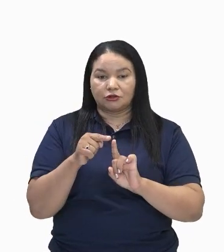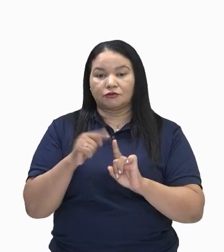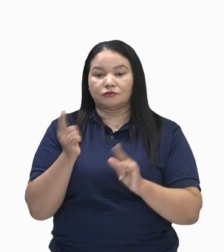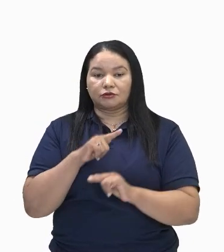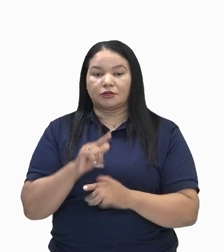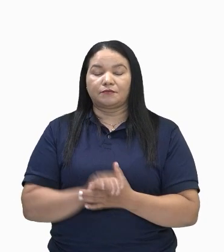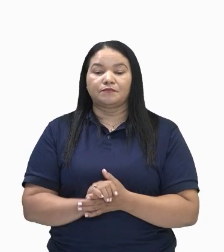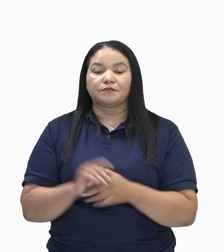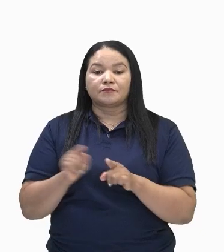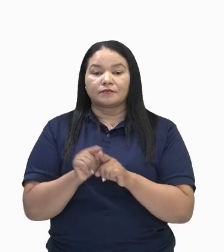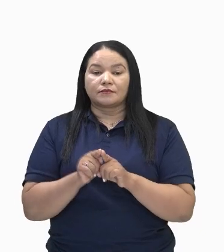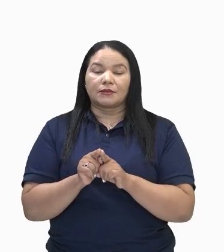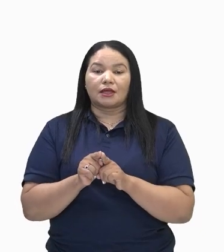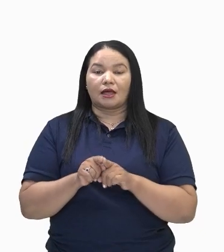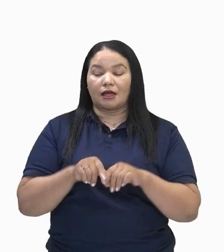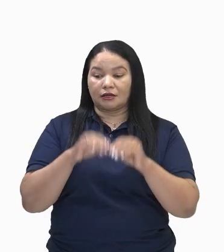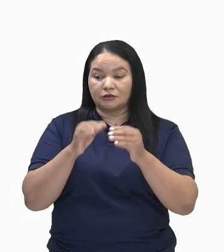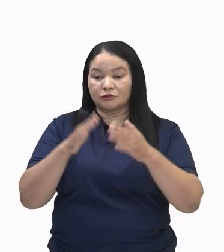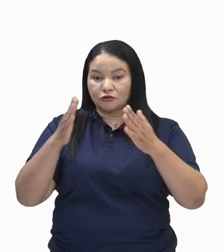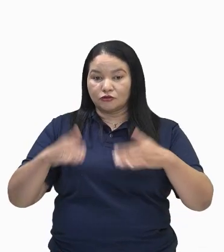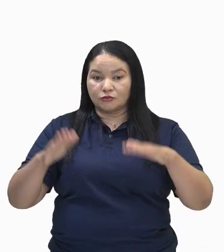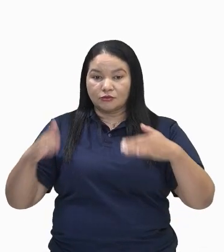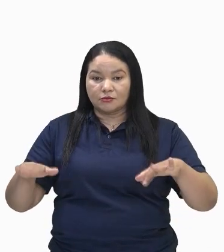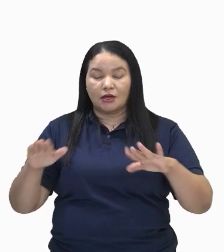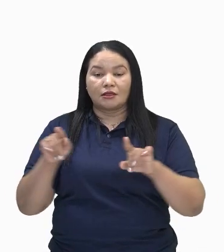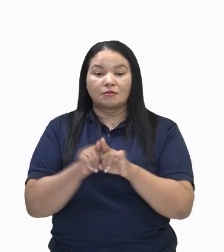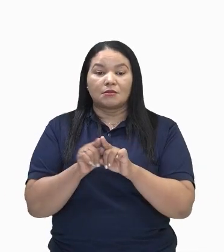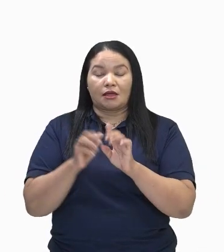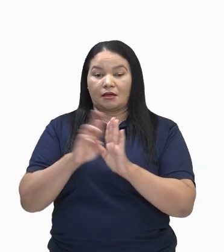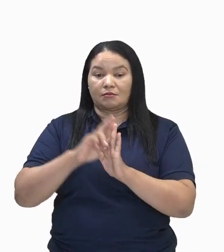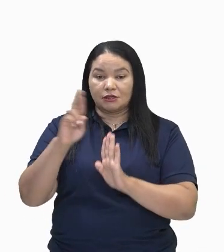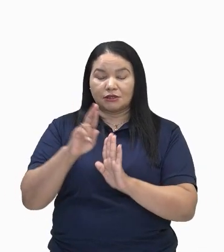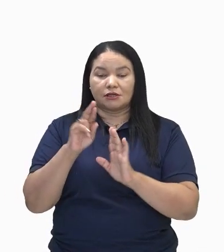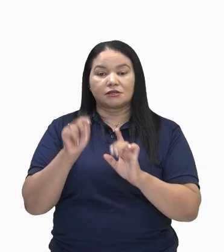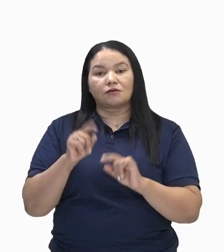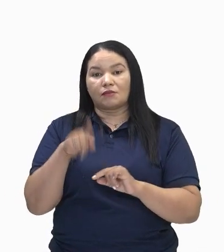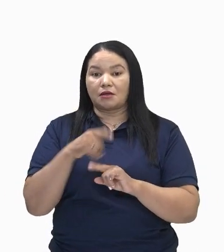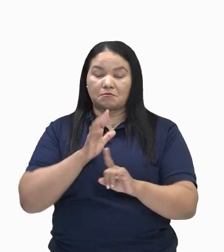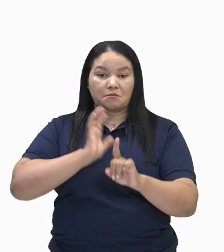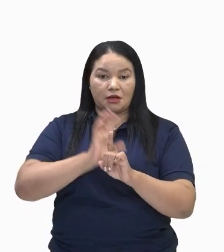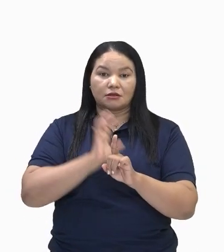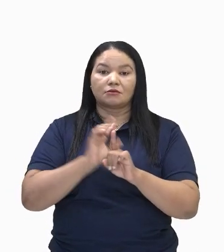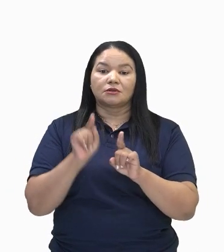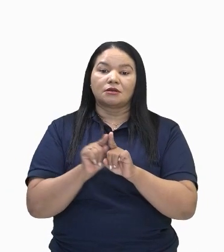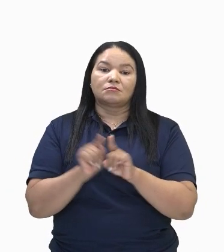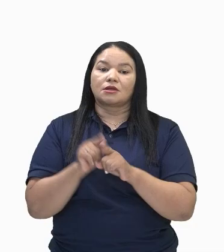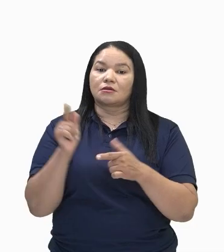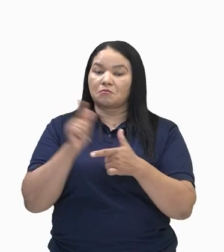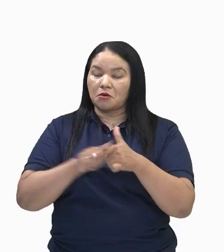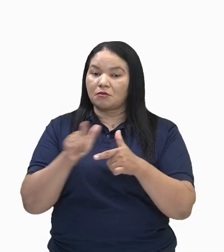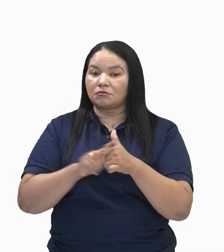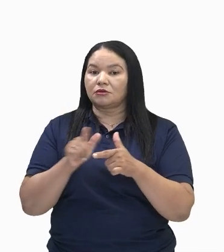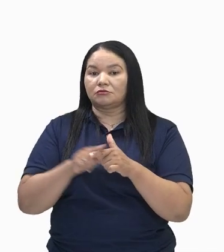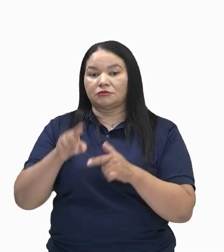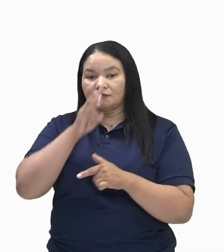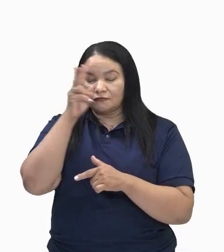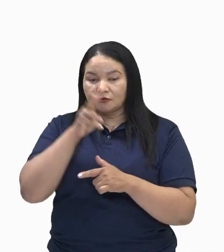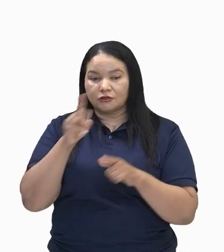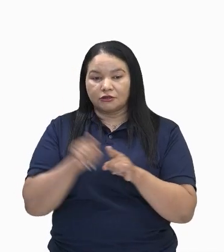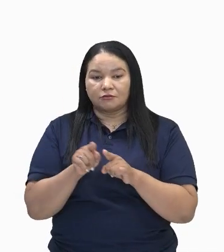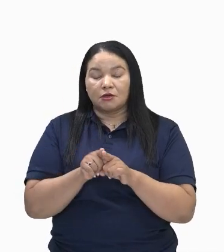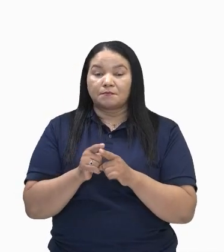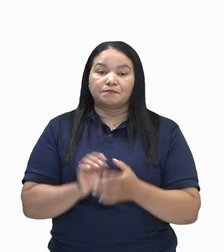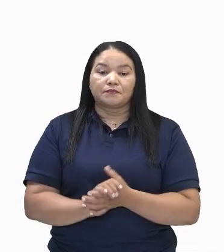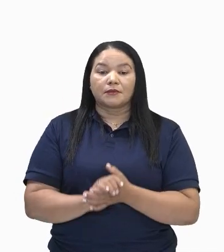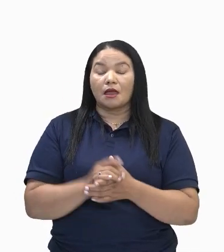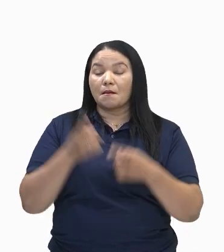e representação da poluição plástica são impactantes e eficientes em transmitir a gravidade da situação. A trilha sonora